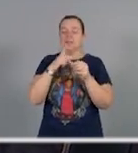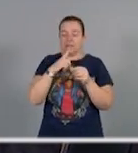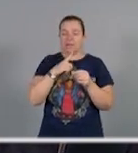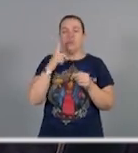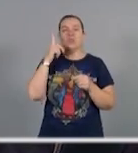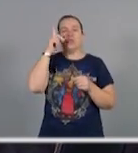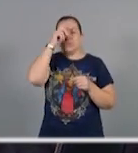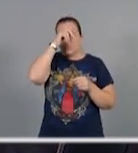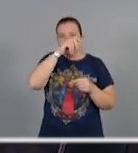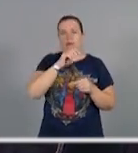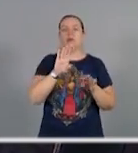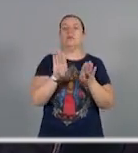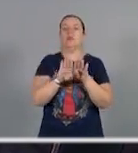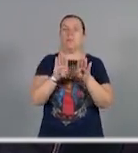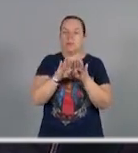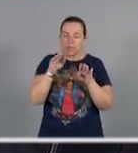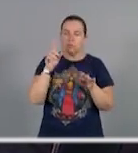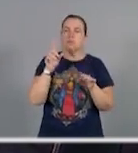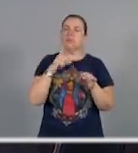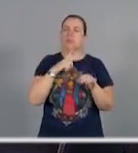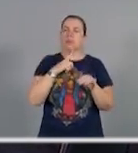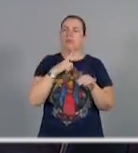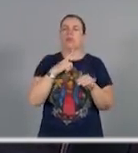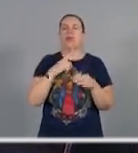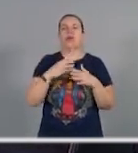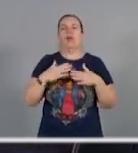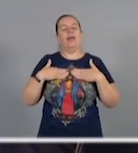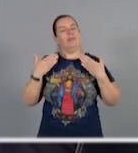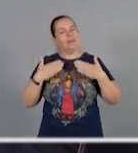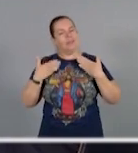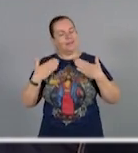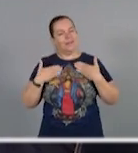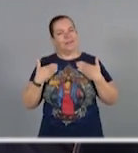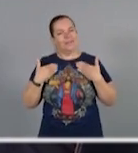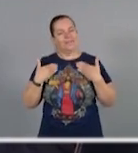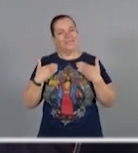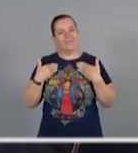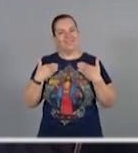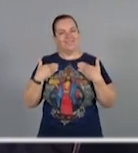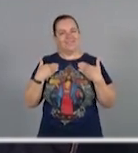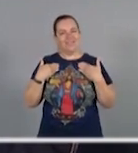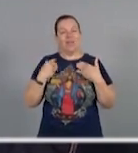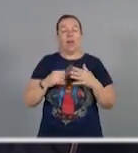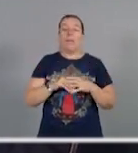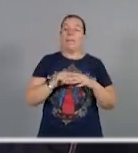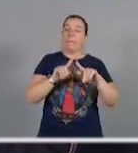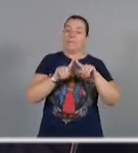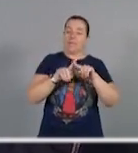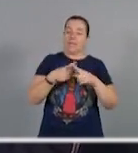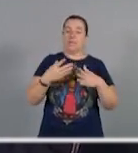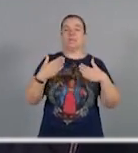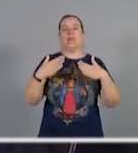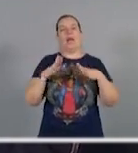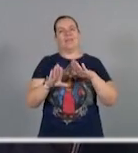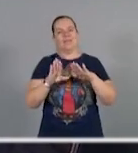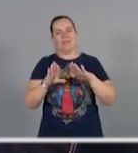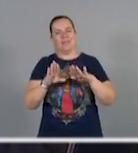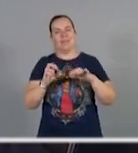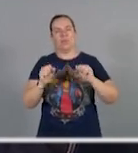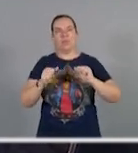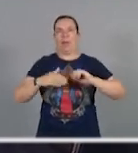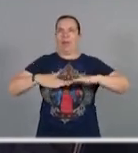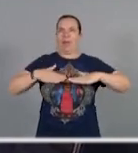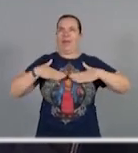também passou por uma vibração. E é uma vibração negativa que pode ser